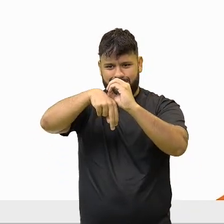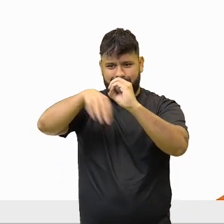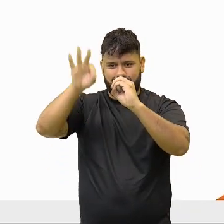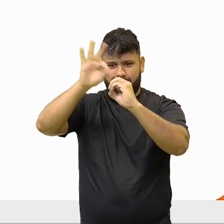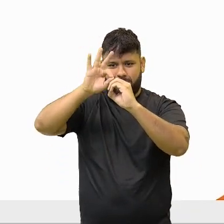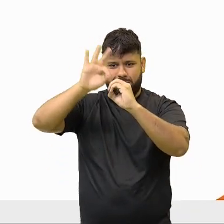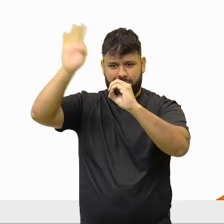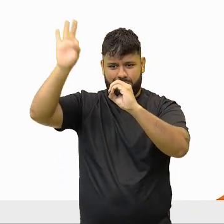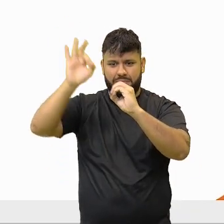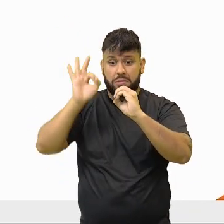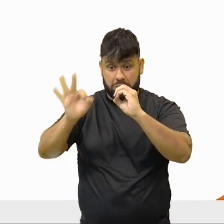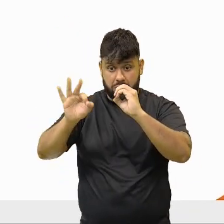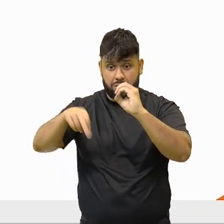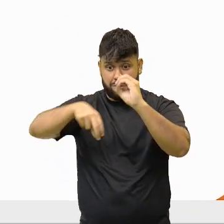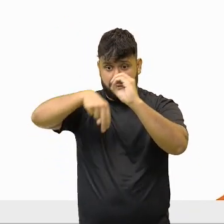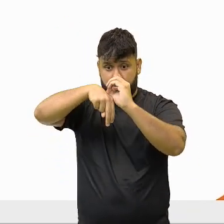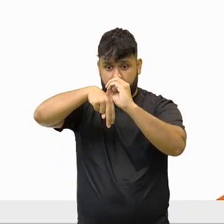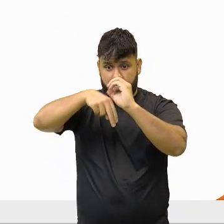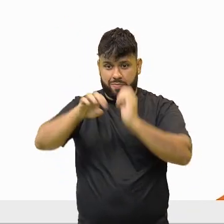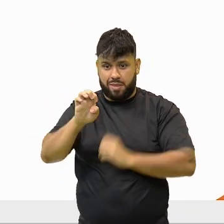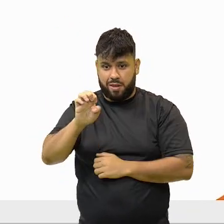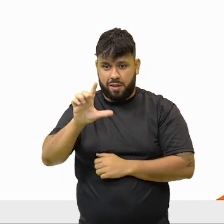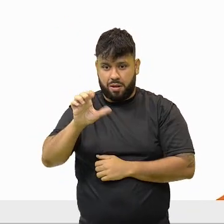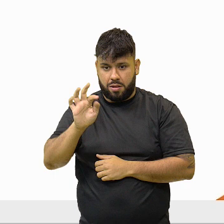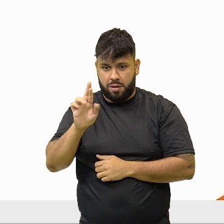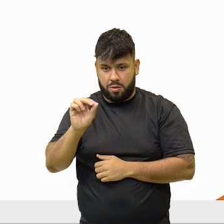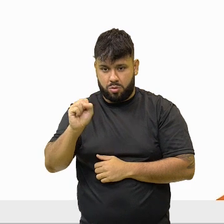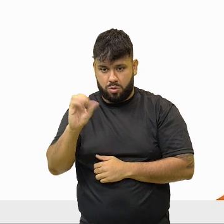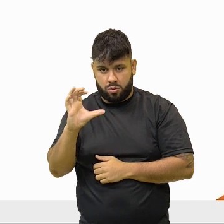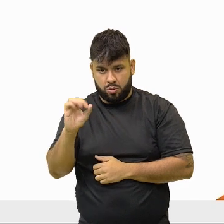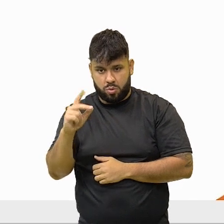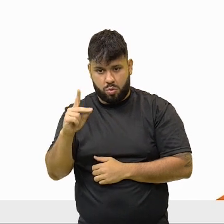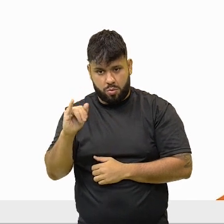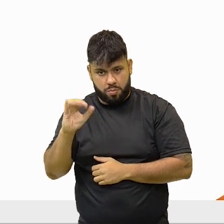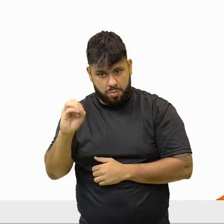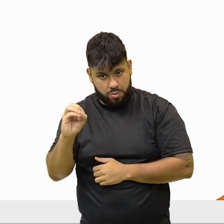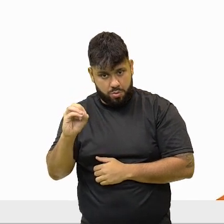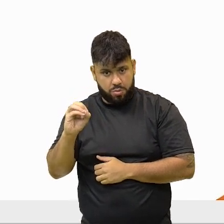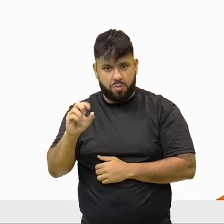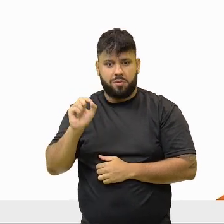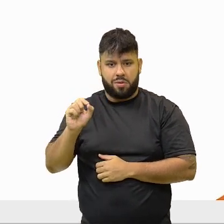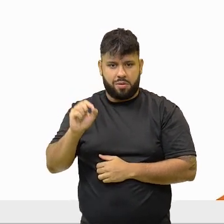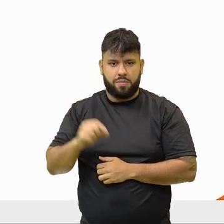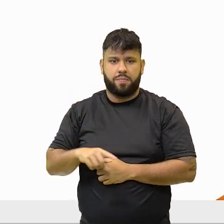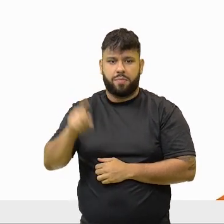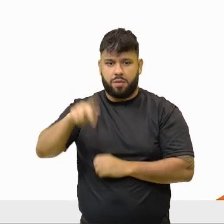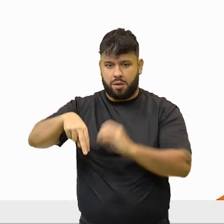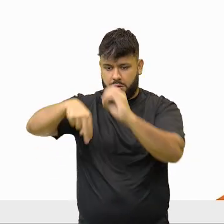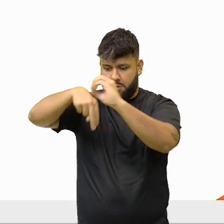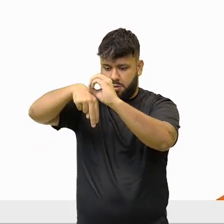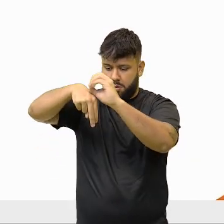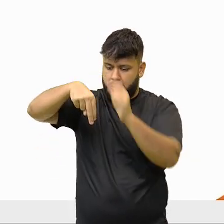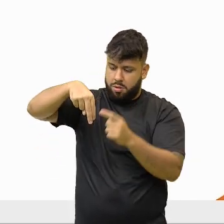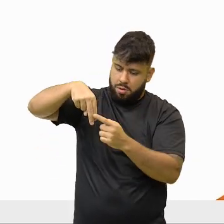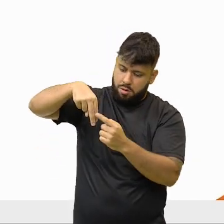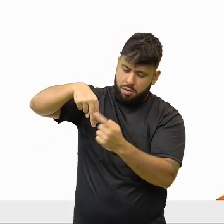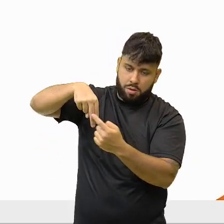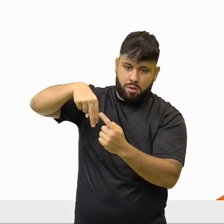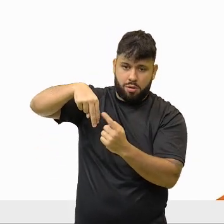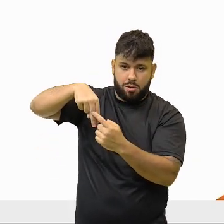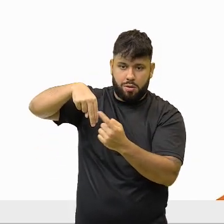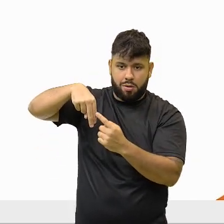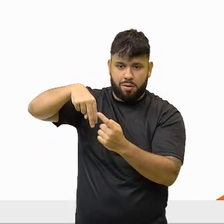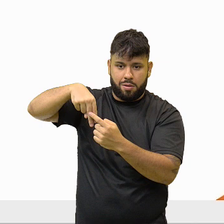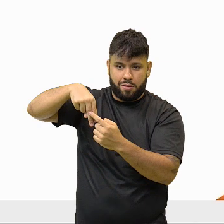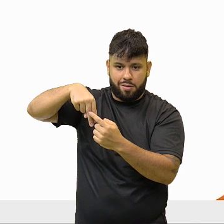nós temos eletroscópio, que nesse caso seria essas folhas dentro dessa garrafa, correto?